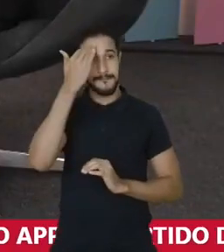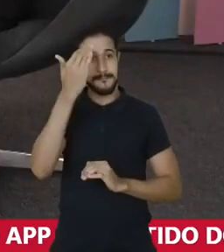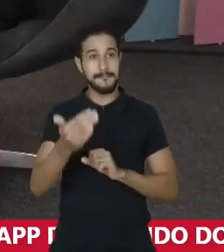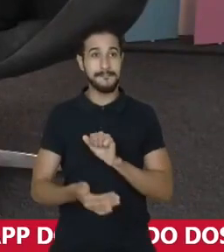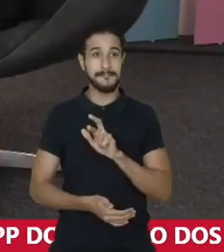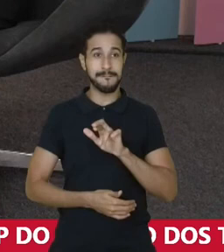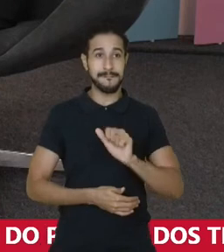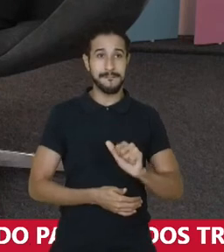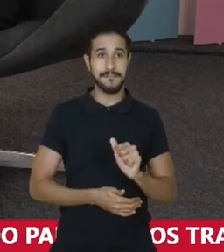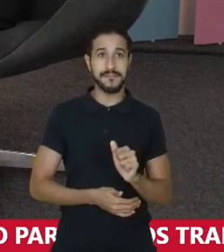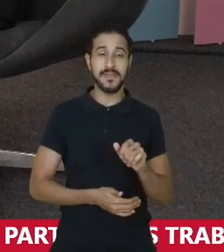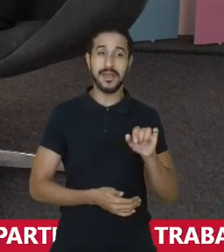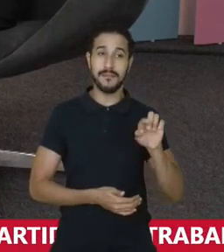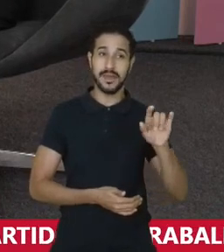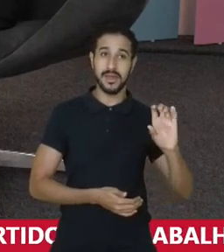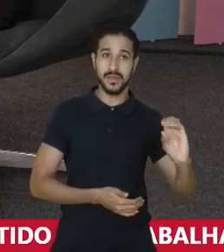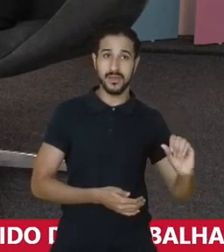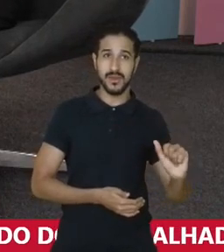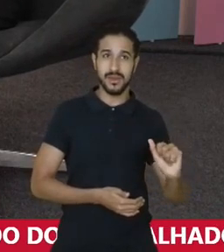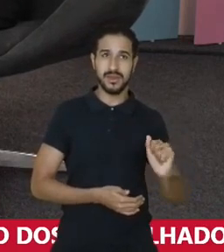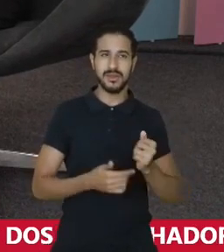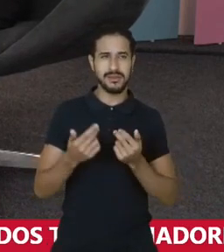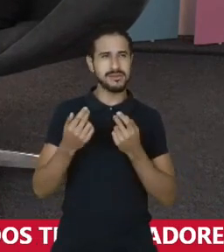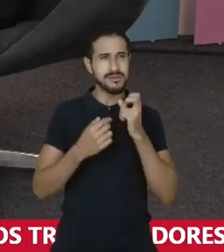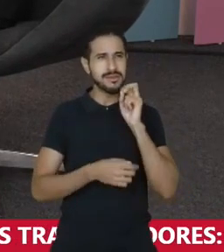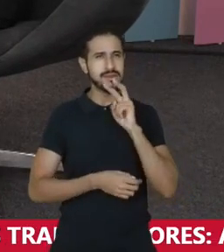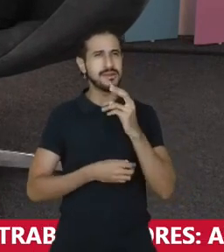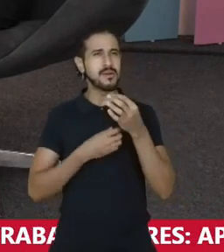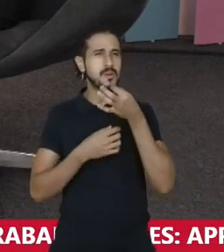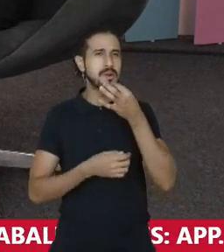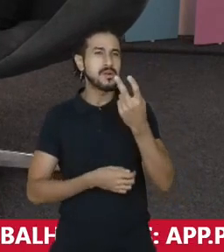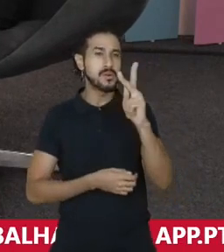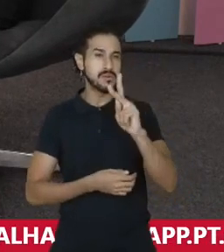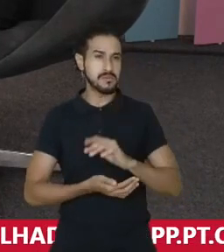Obrigada, Sara. Amêndoa, como você vê isso?